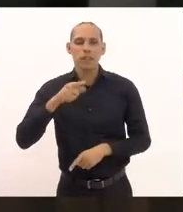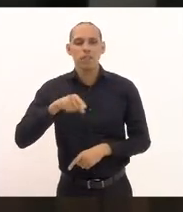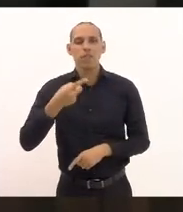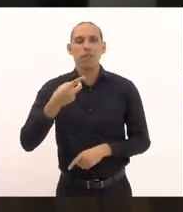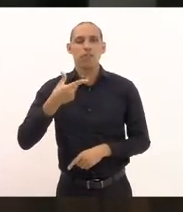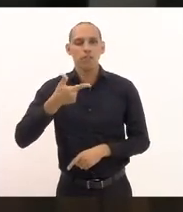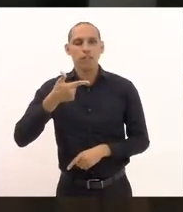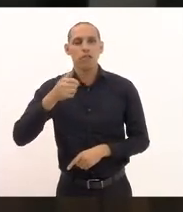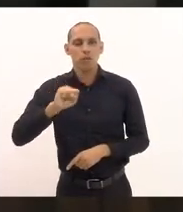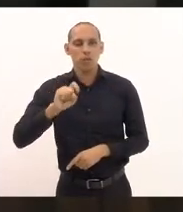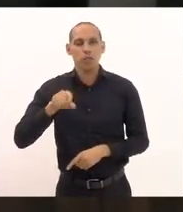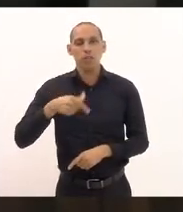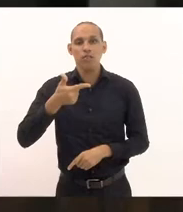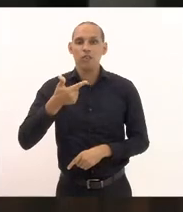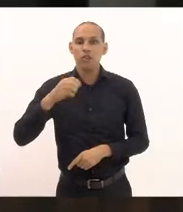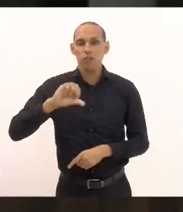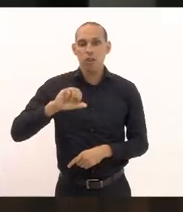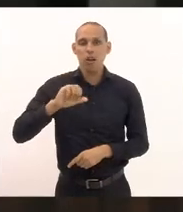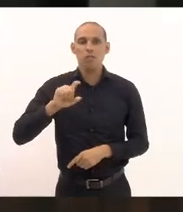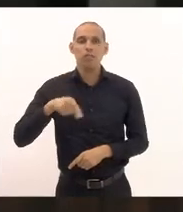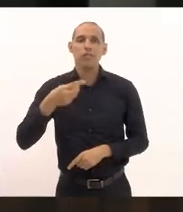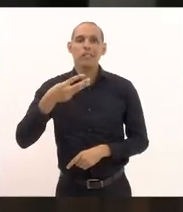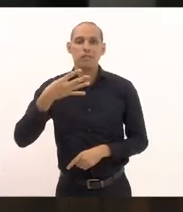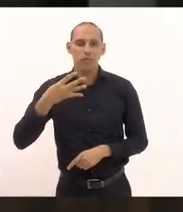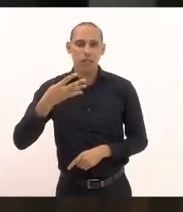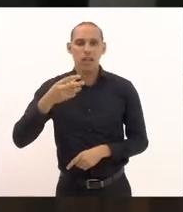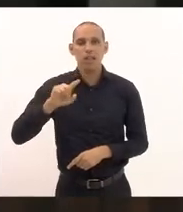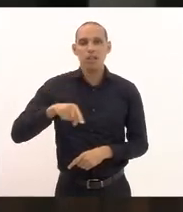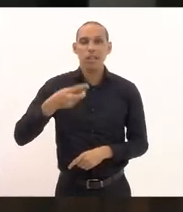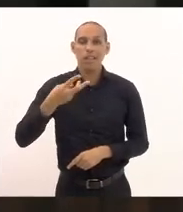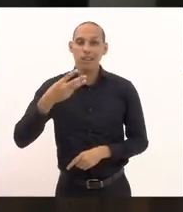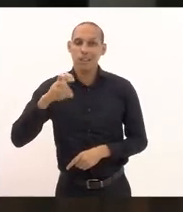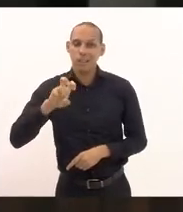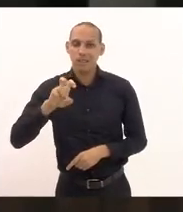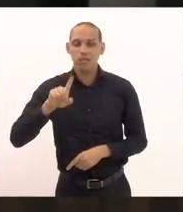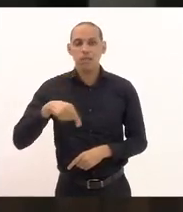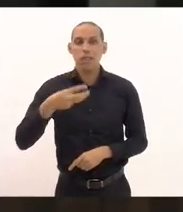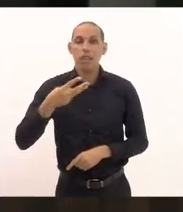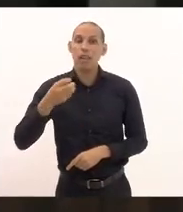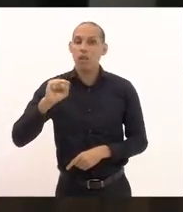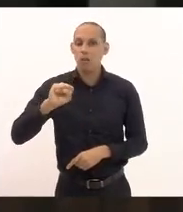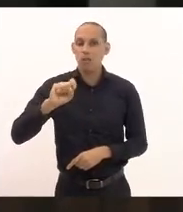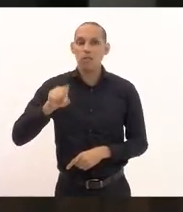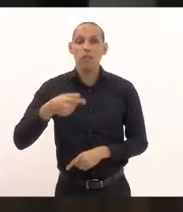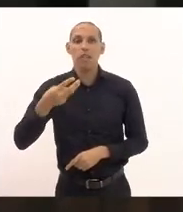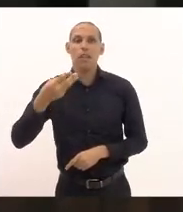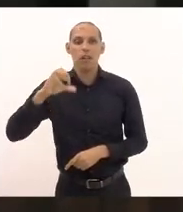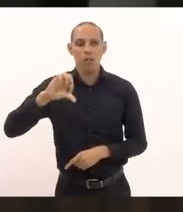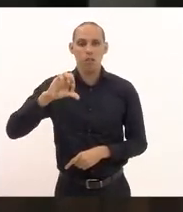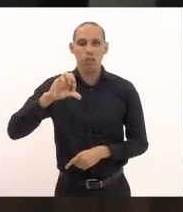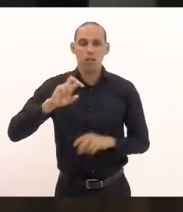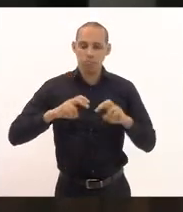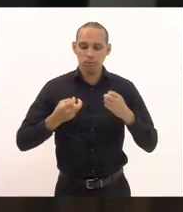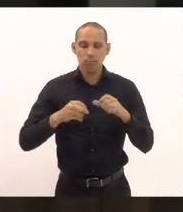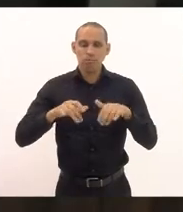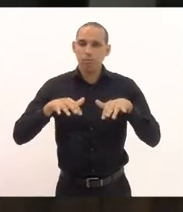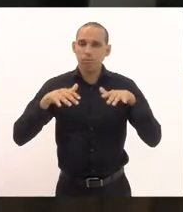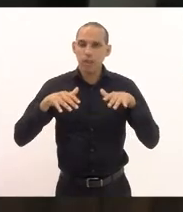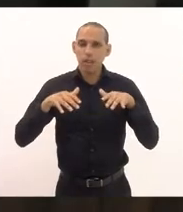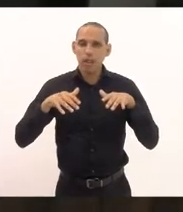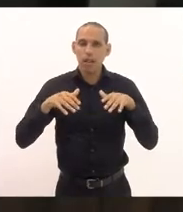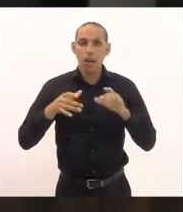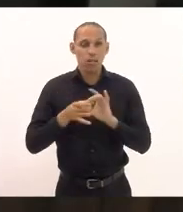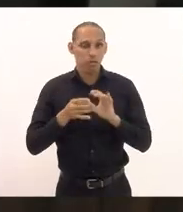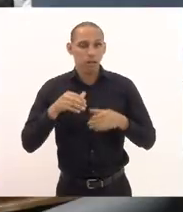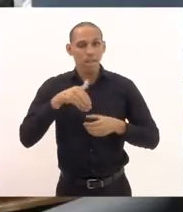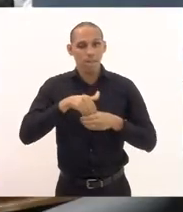29º, 34º, 35º, 38º, 39º, com autorização do plenário, vamos votar em bloco, se os que aprovam